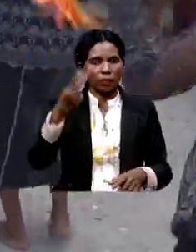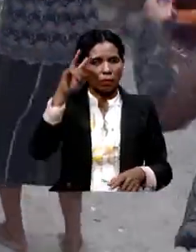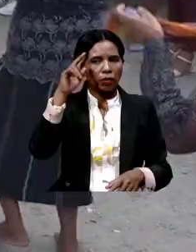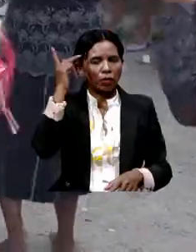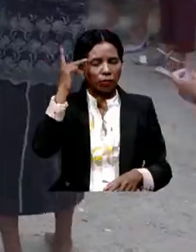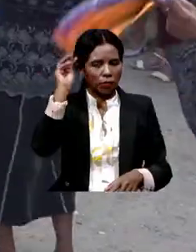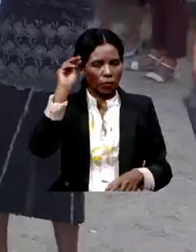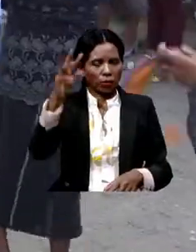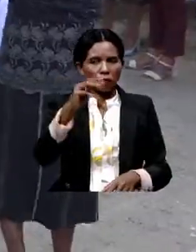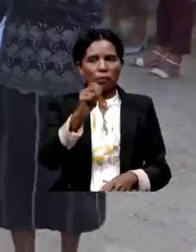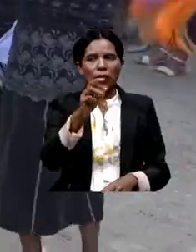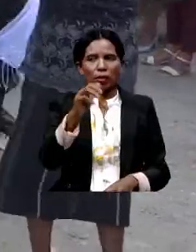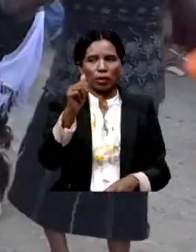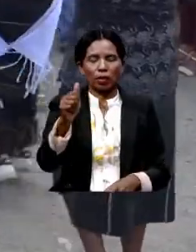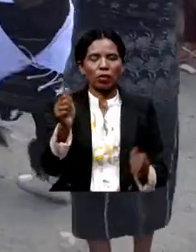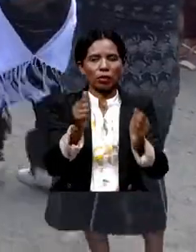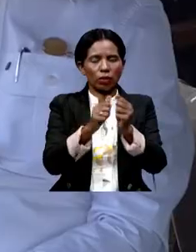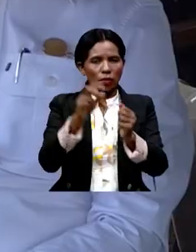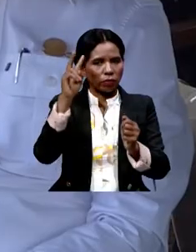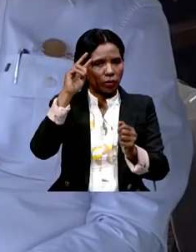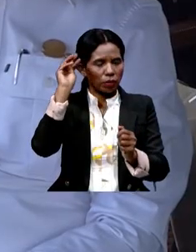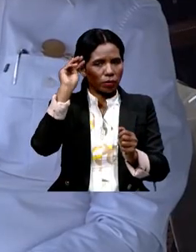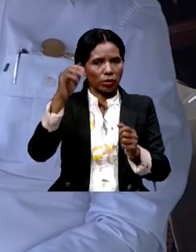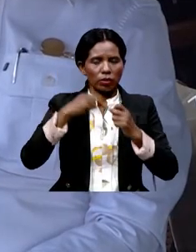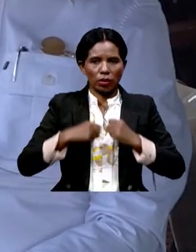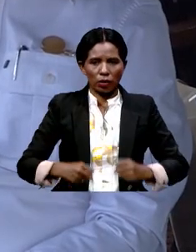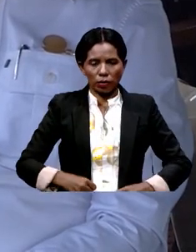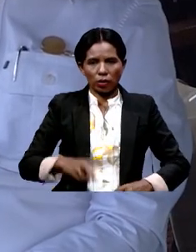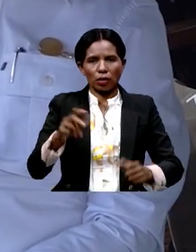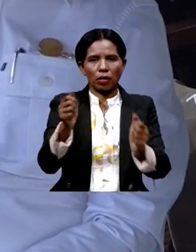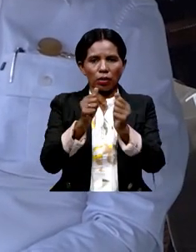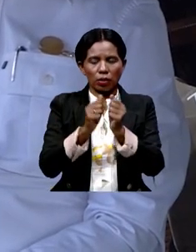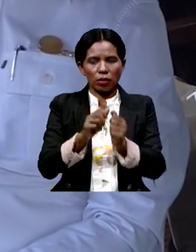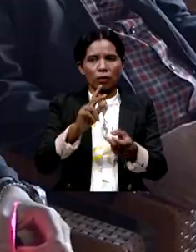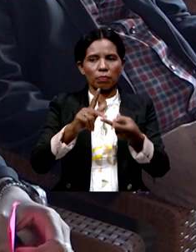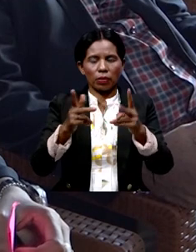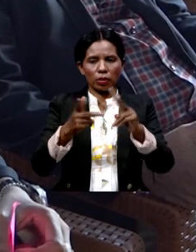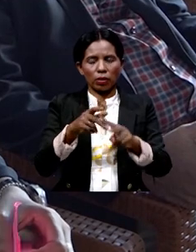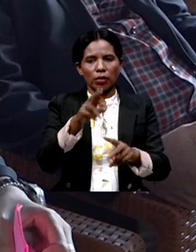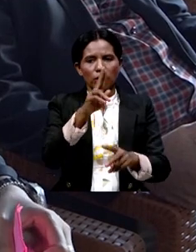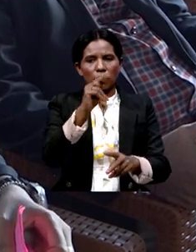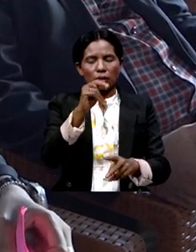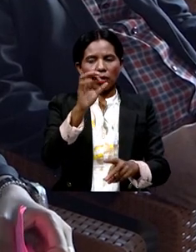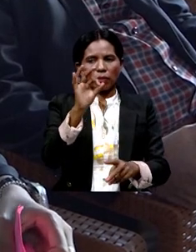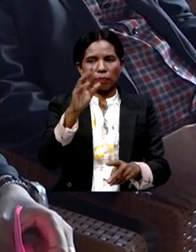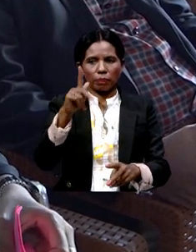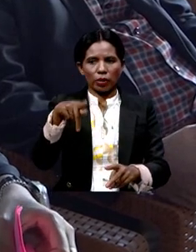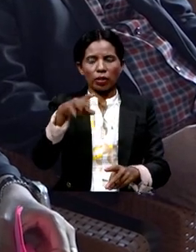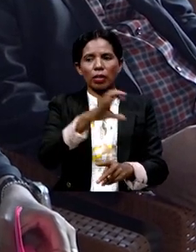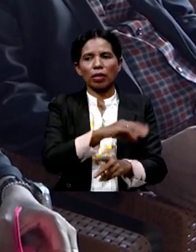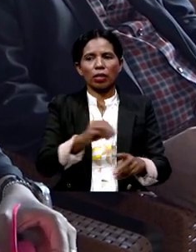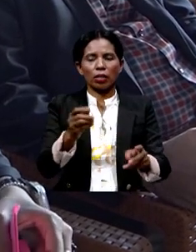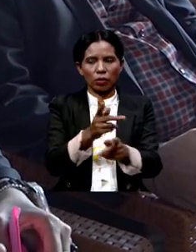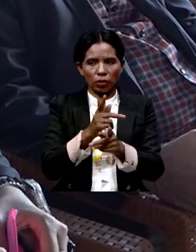Vice-Primeiro-Ministro Mariano Sanami Sabino ho Vice-Ministro Saúde Nengrua, hamutu ko parceiro UNFPA, lansa Facilidade